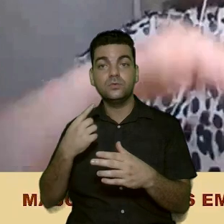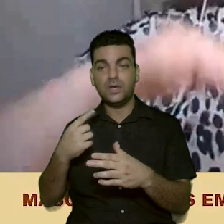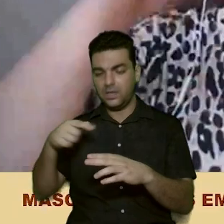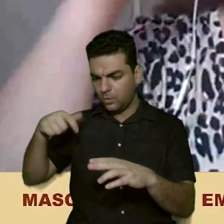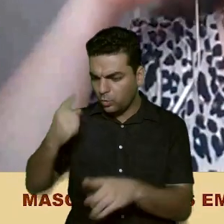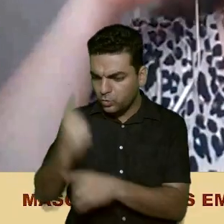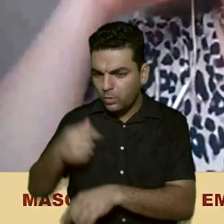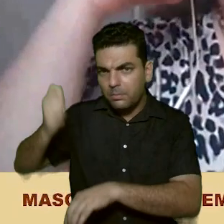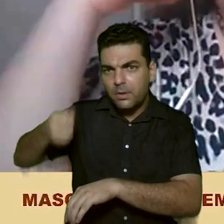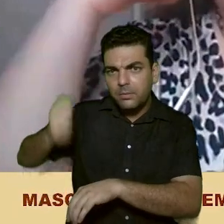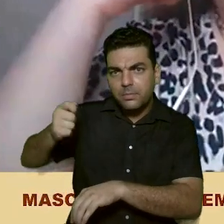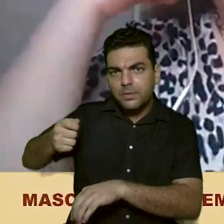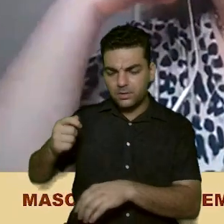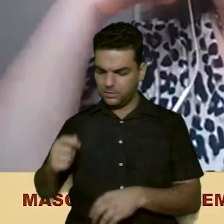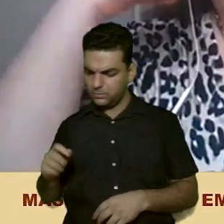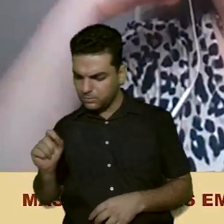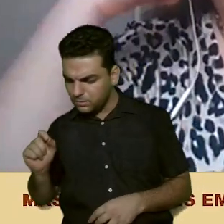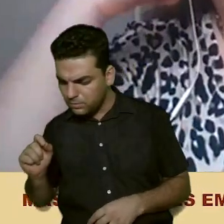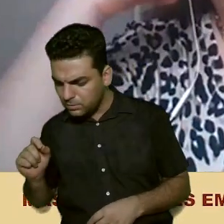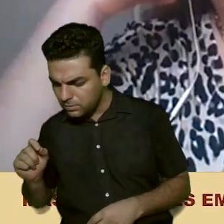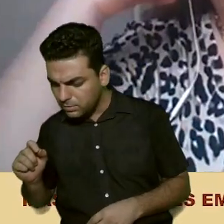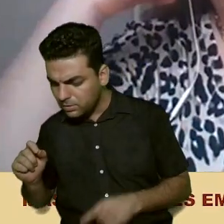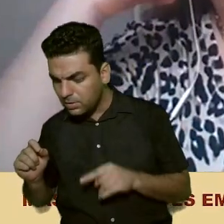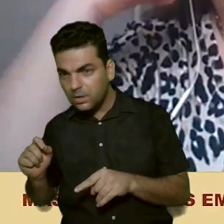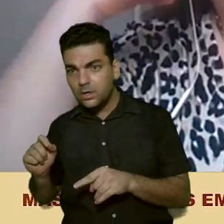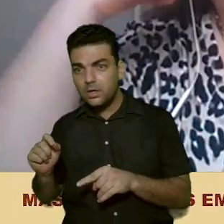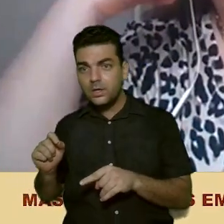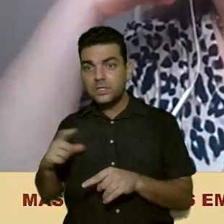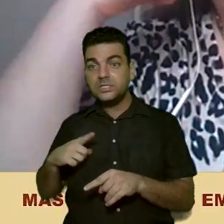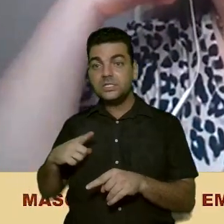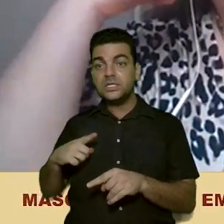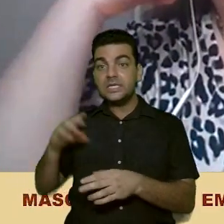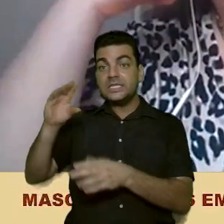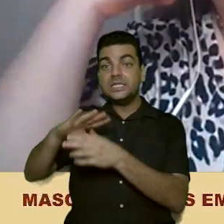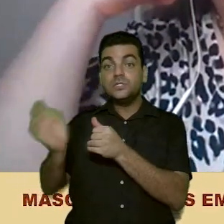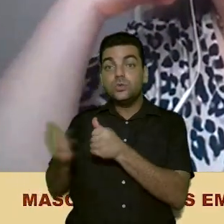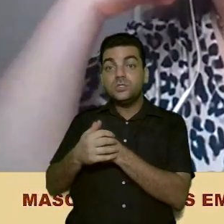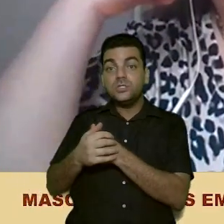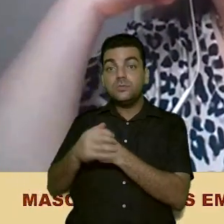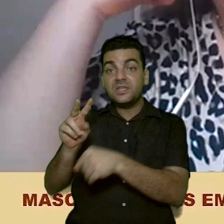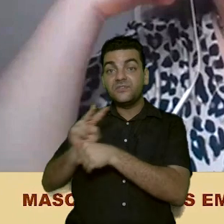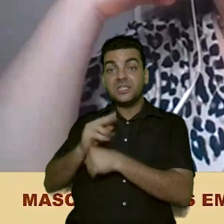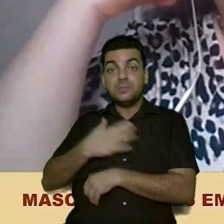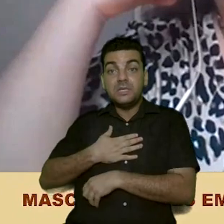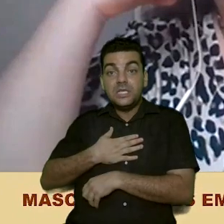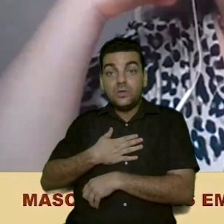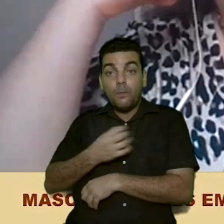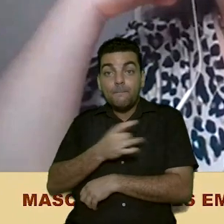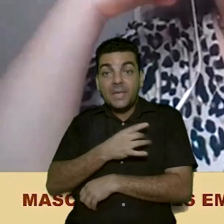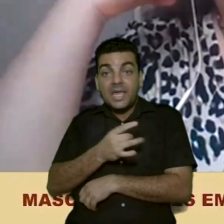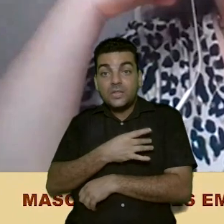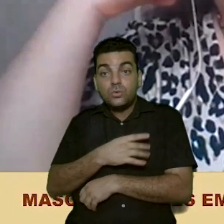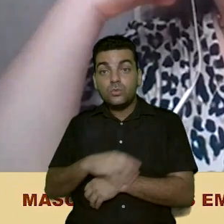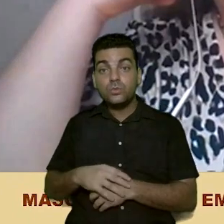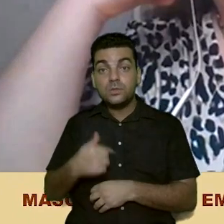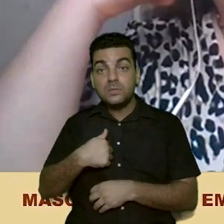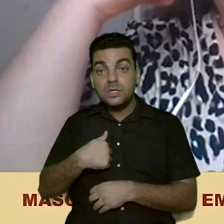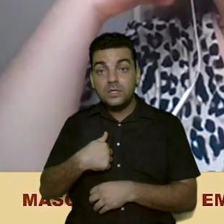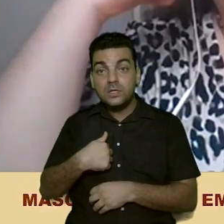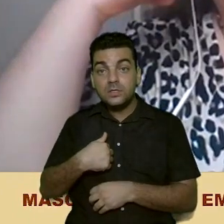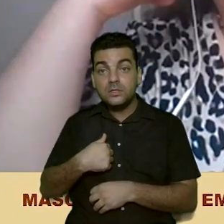aí ele falou, cara, minha família, minha mulher tinha um martelo aqui para se defender de mim, caso ele fosse,